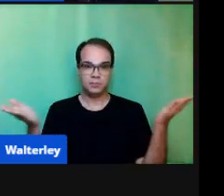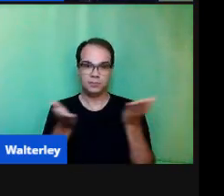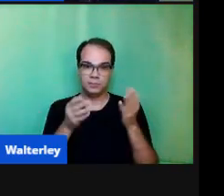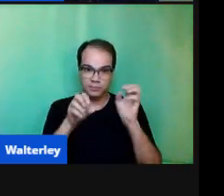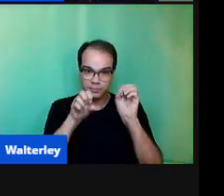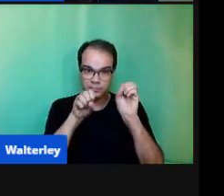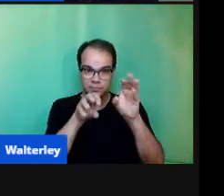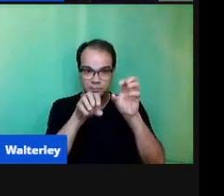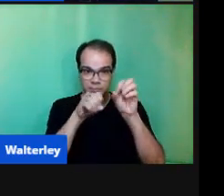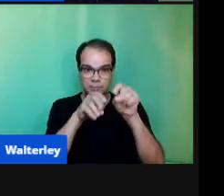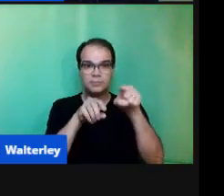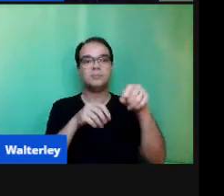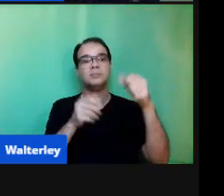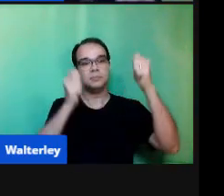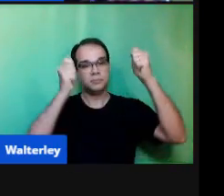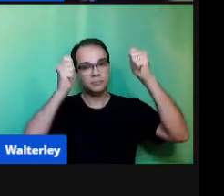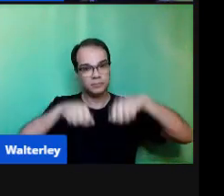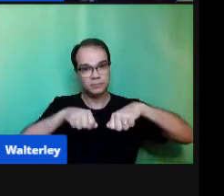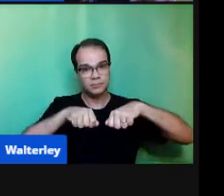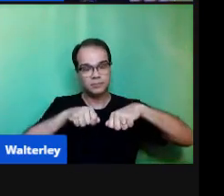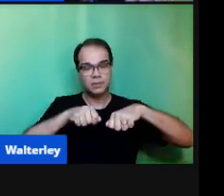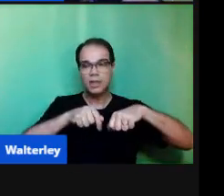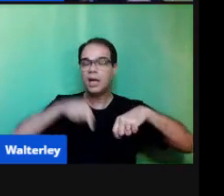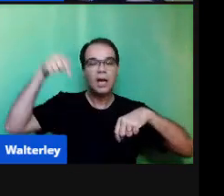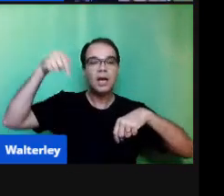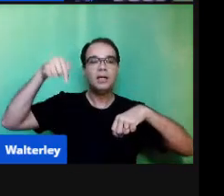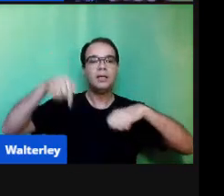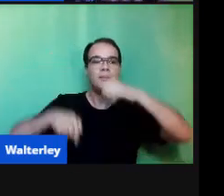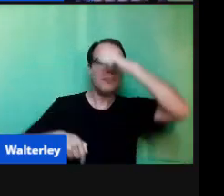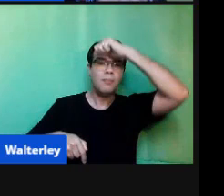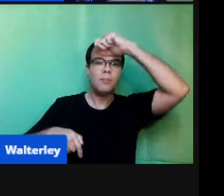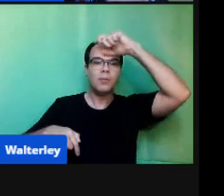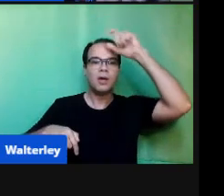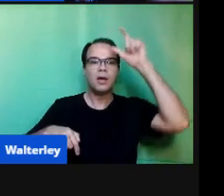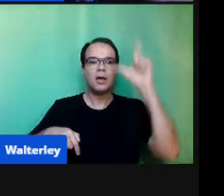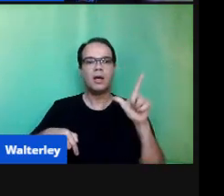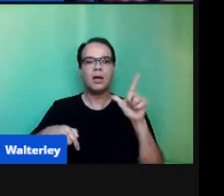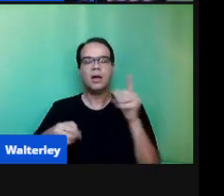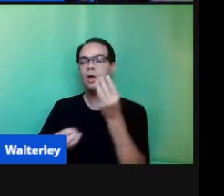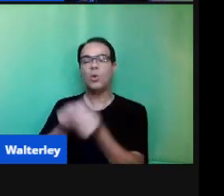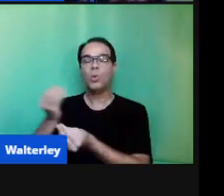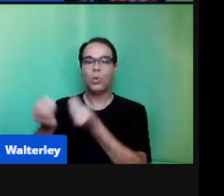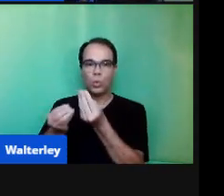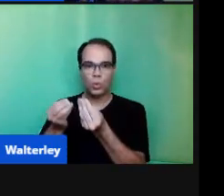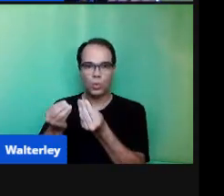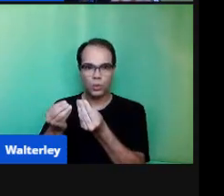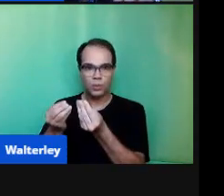analisar o cenário sumatogrossense e vamos falar como dar